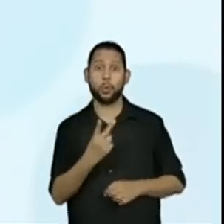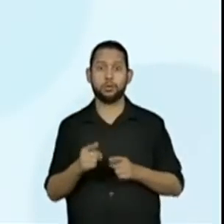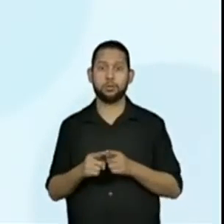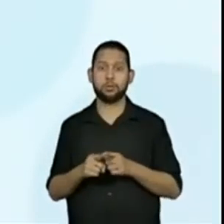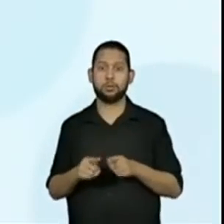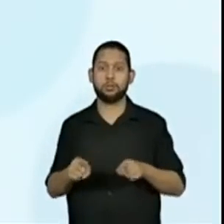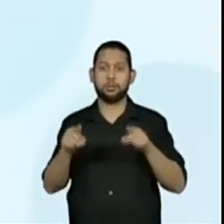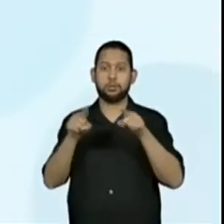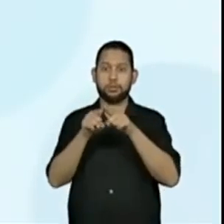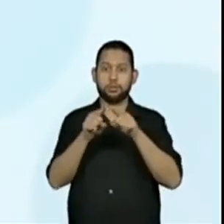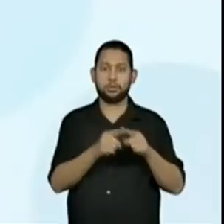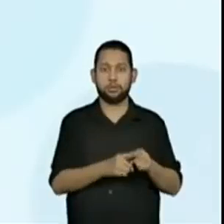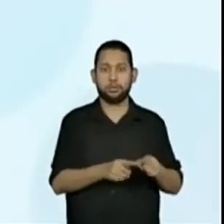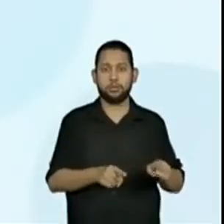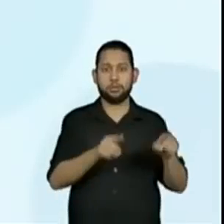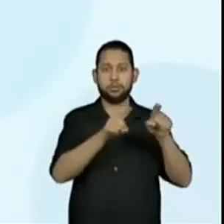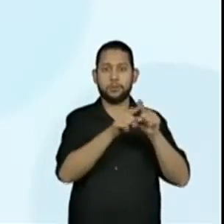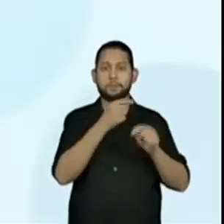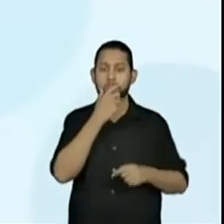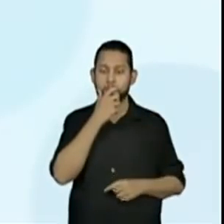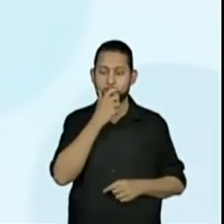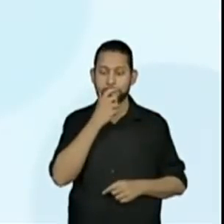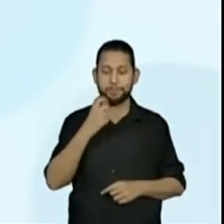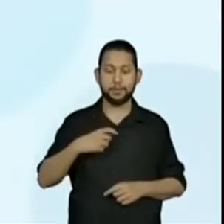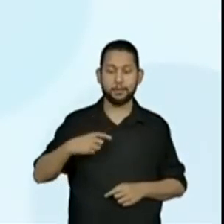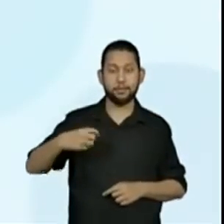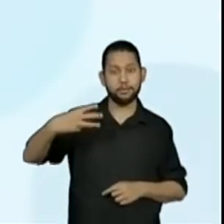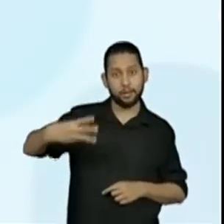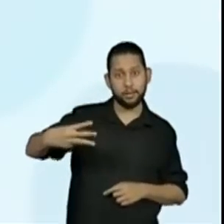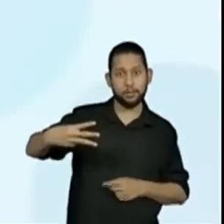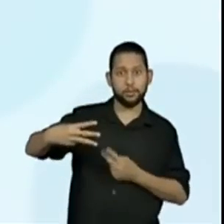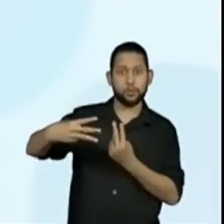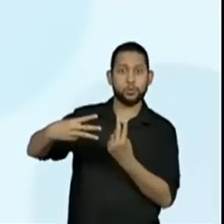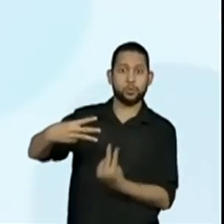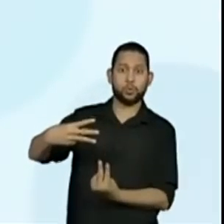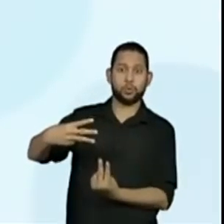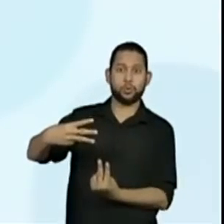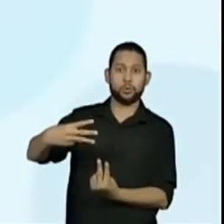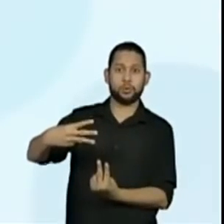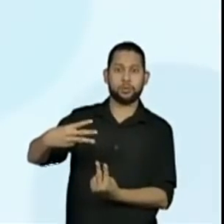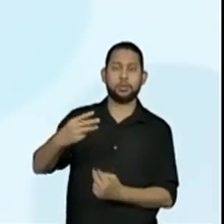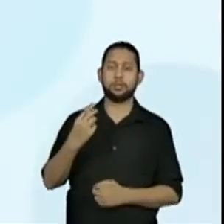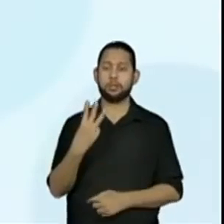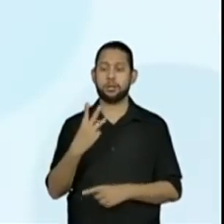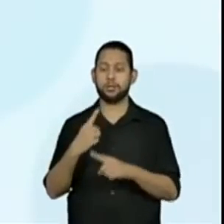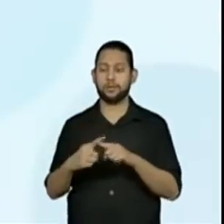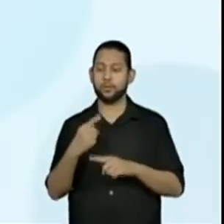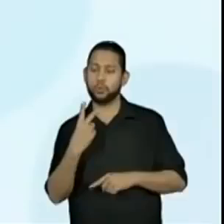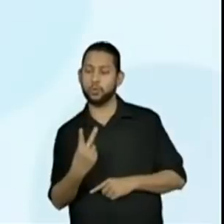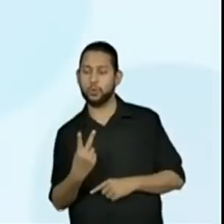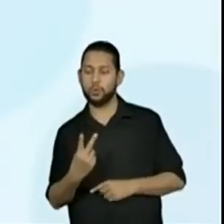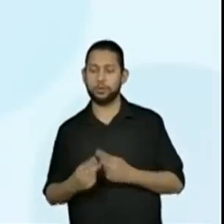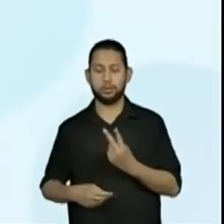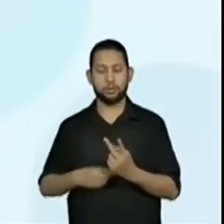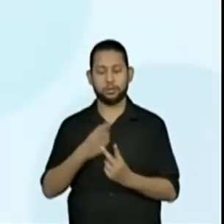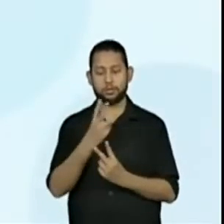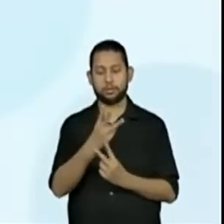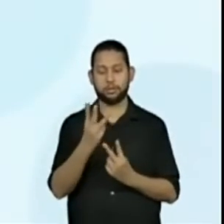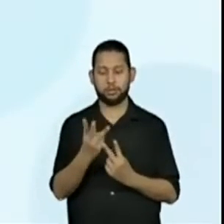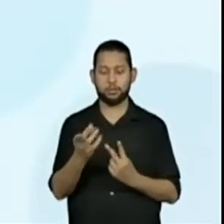3 e 2 3 e 2 M 3 x x